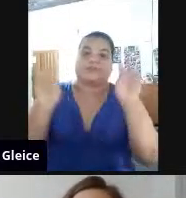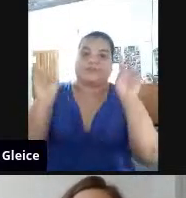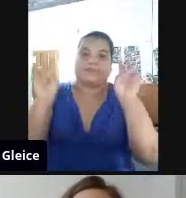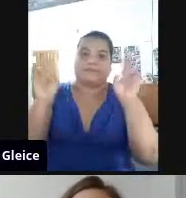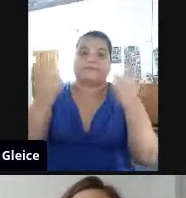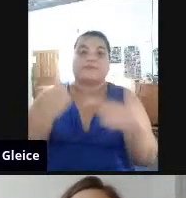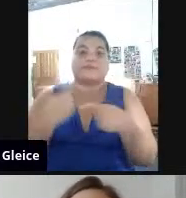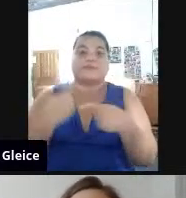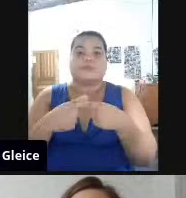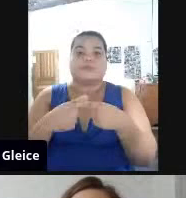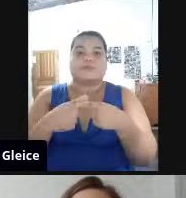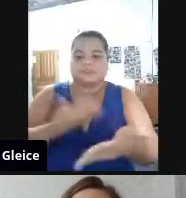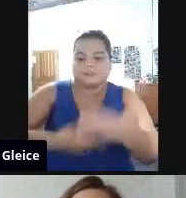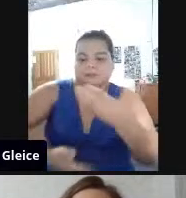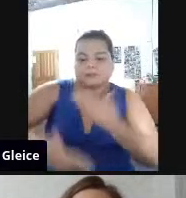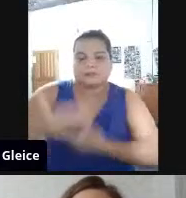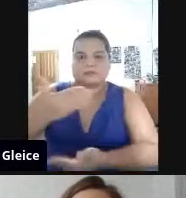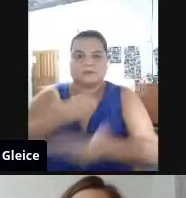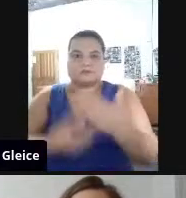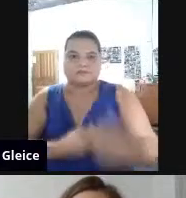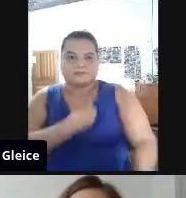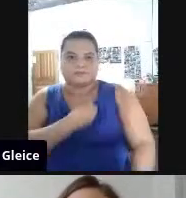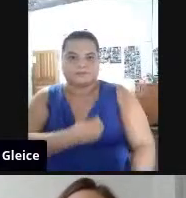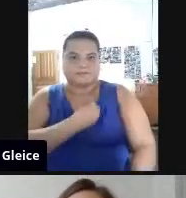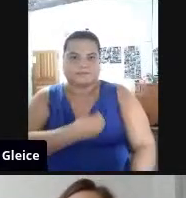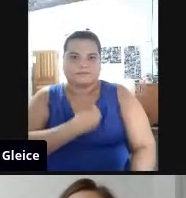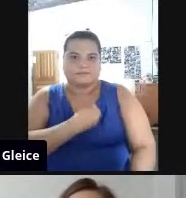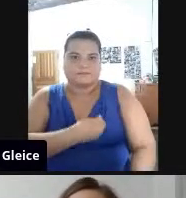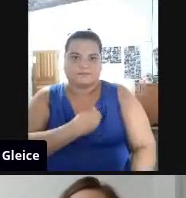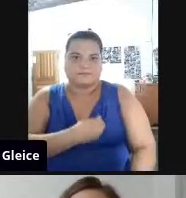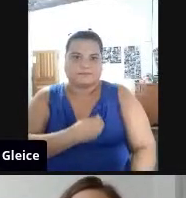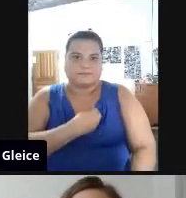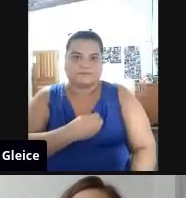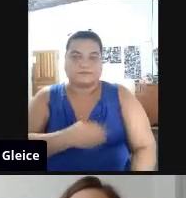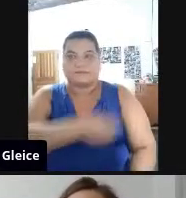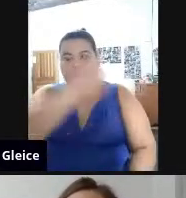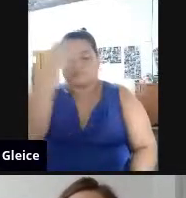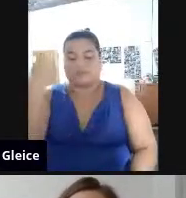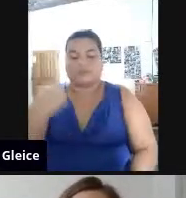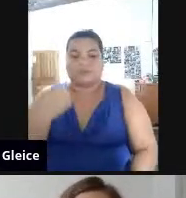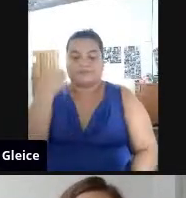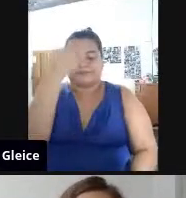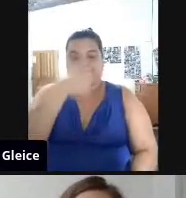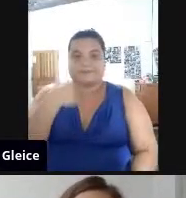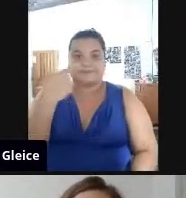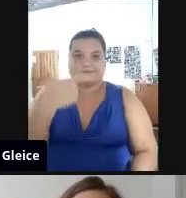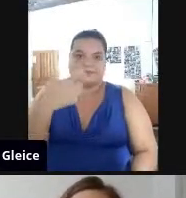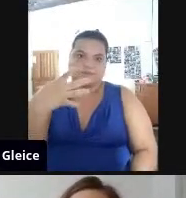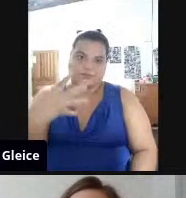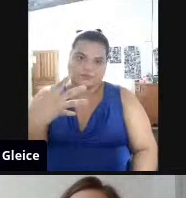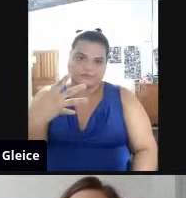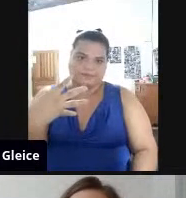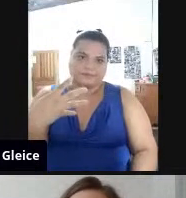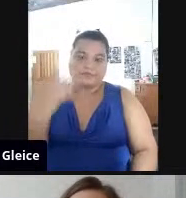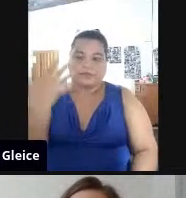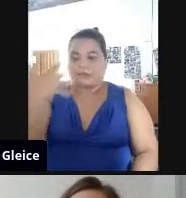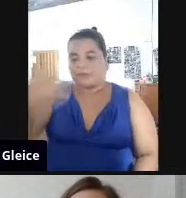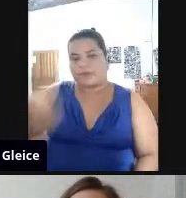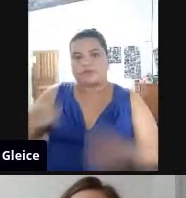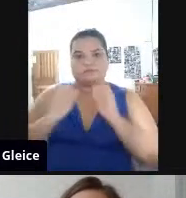convivendo, da gente ter 24 horas por dia uma criança que demanda certas necessidades, né?